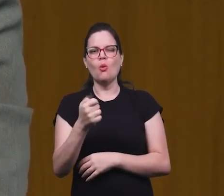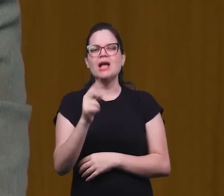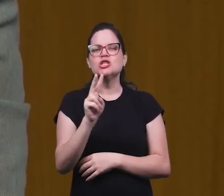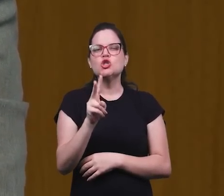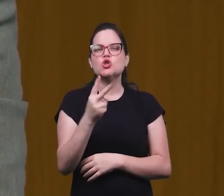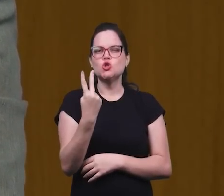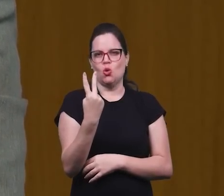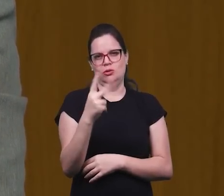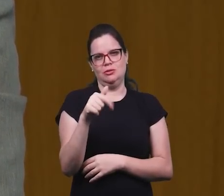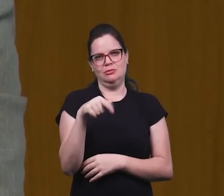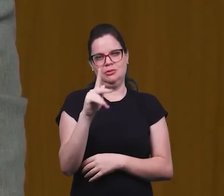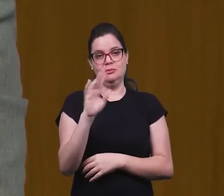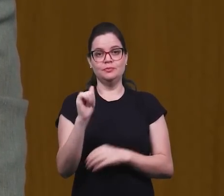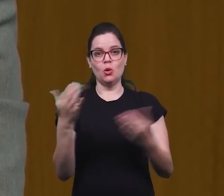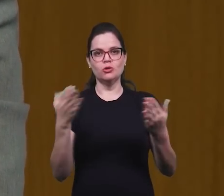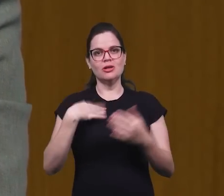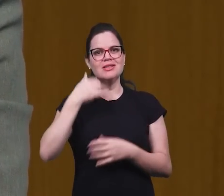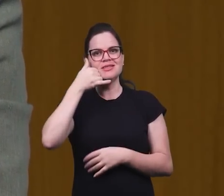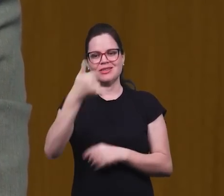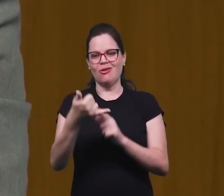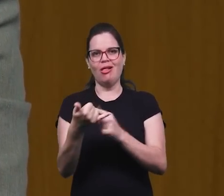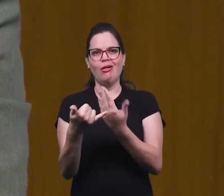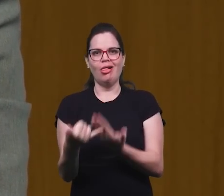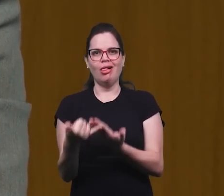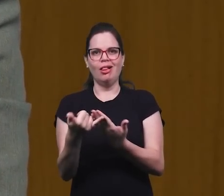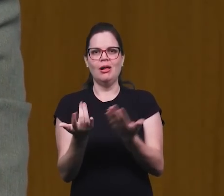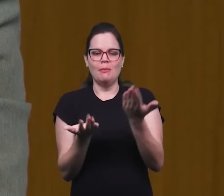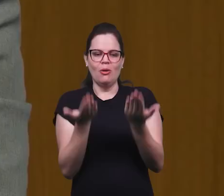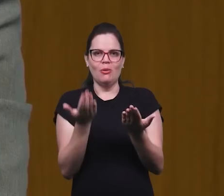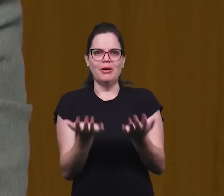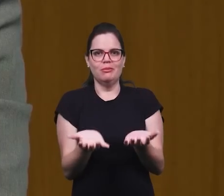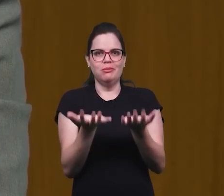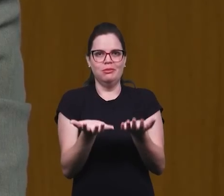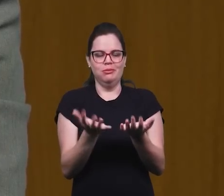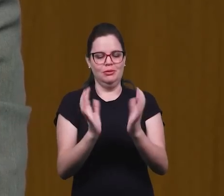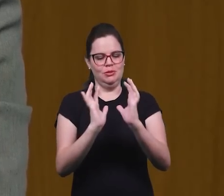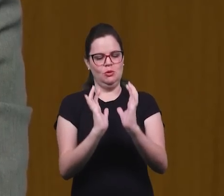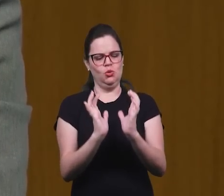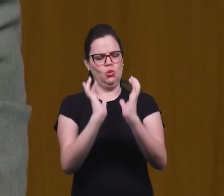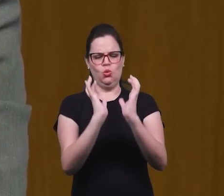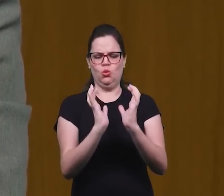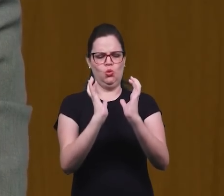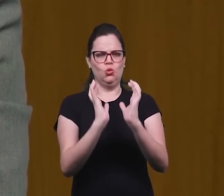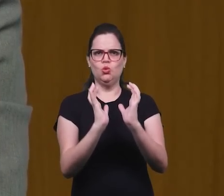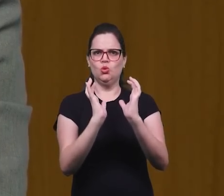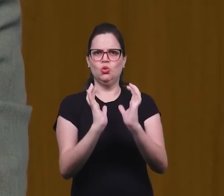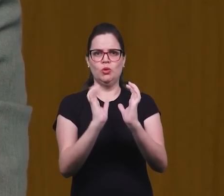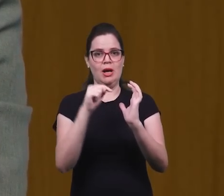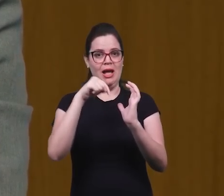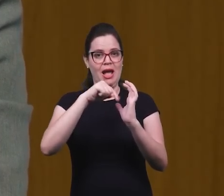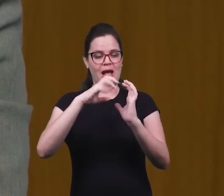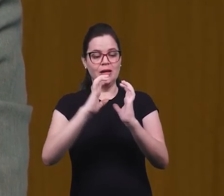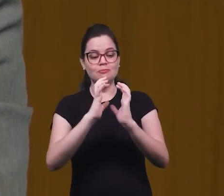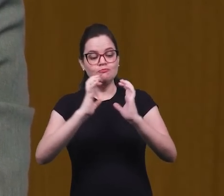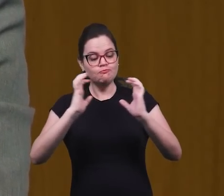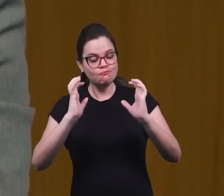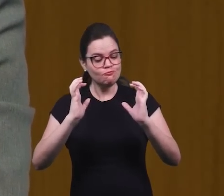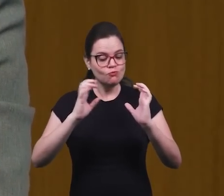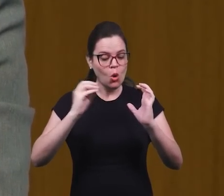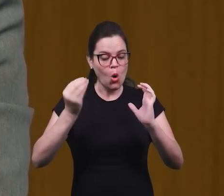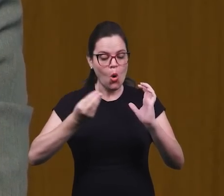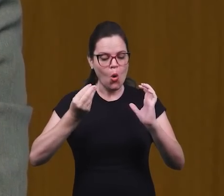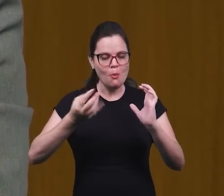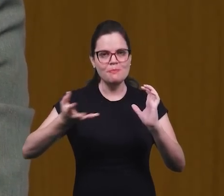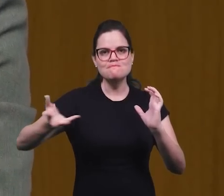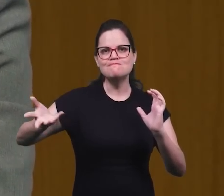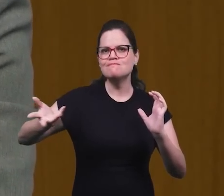bem pequenos, mas nós vamos ver a complexidade do cérebro, nós vamos ver quão extraordinário é o Senhor e a obra das mãos